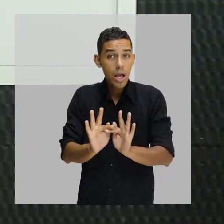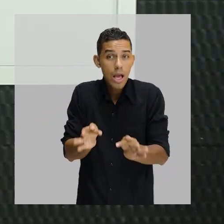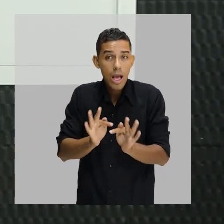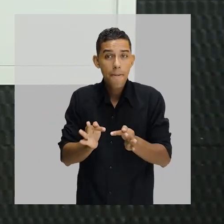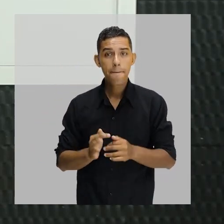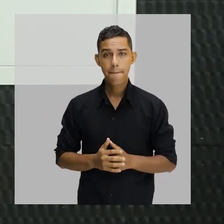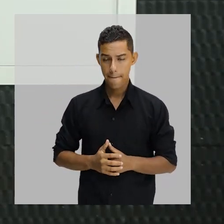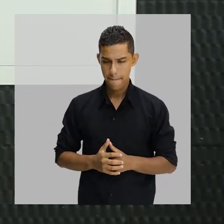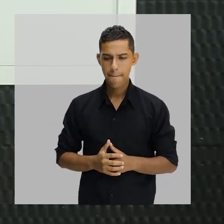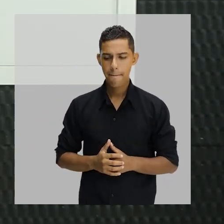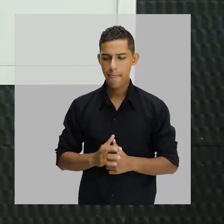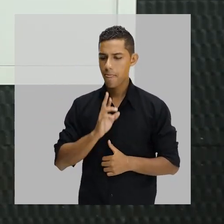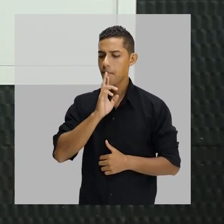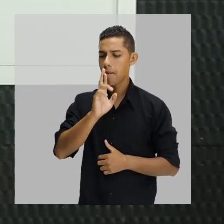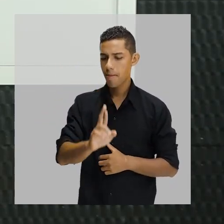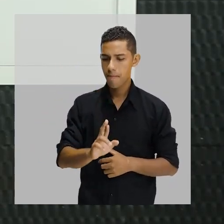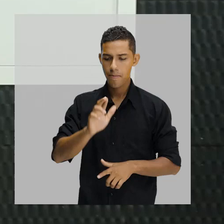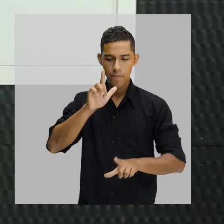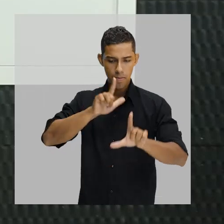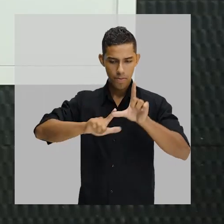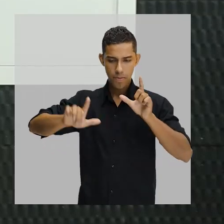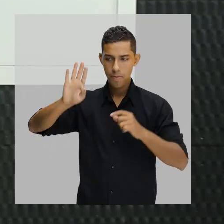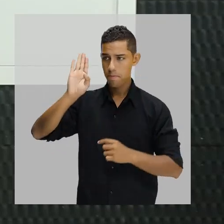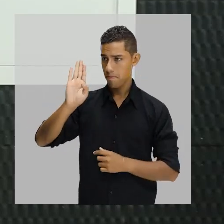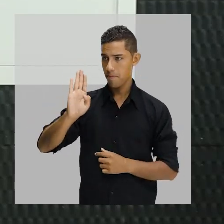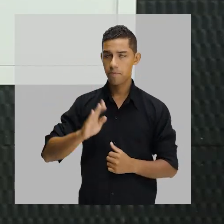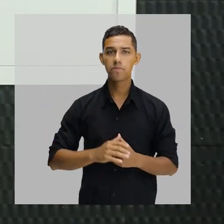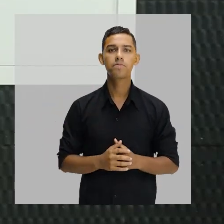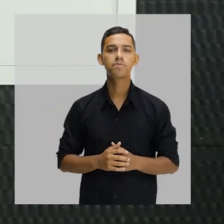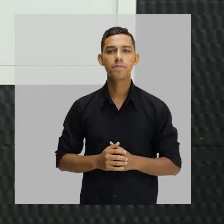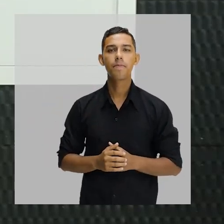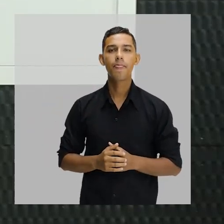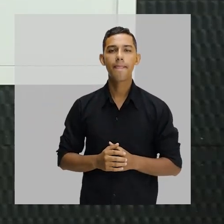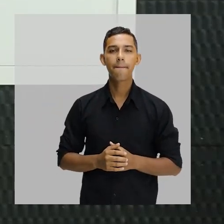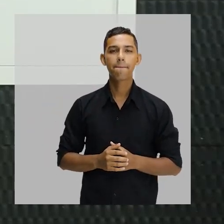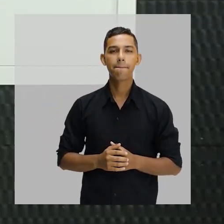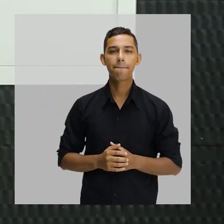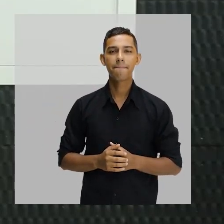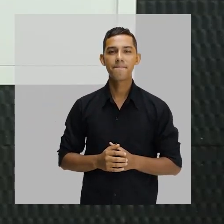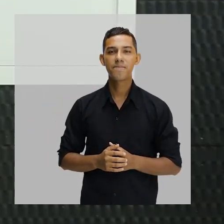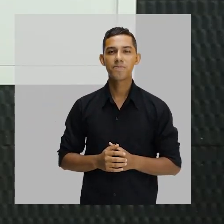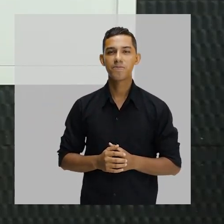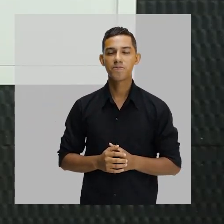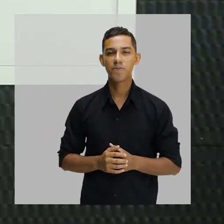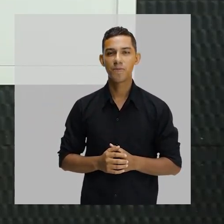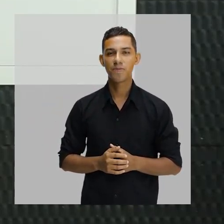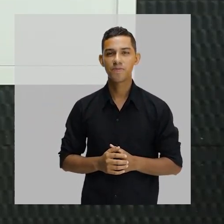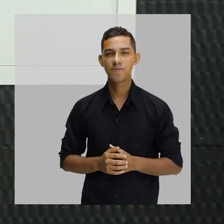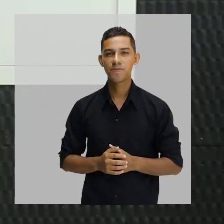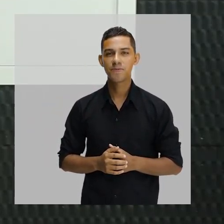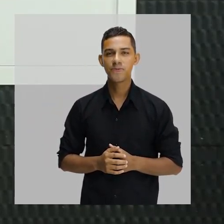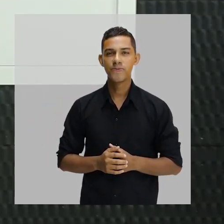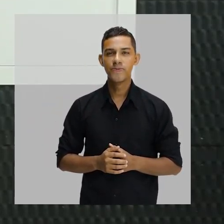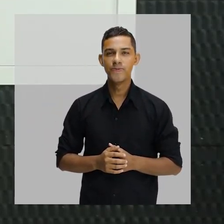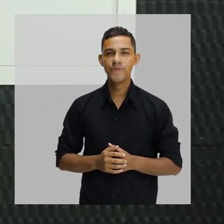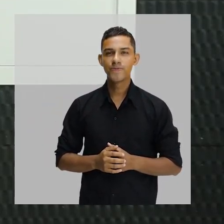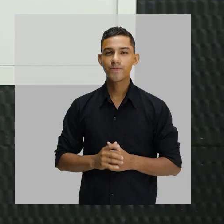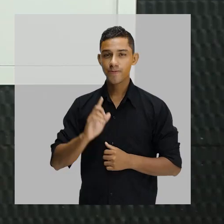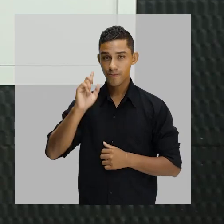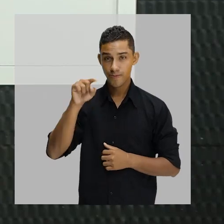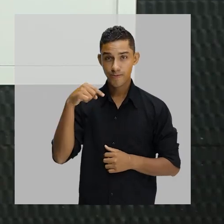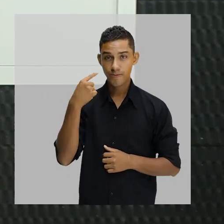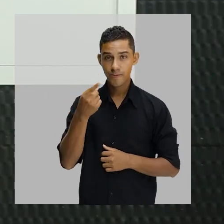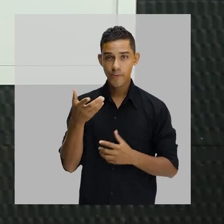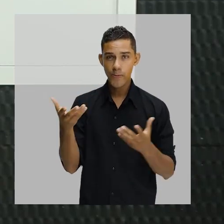Então a resposta, letra B, né? Então pode gabaritar aí a letra B. Então vamos para a próxima,